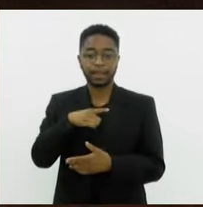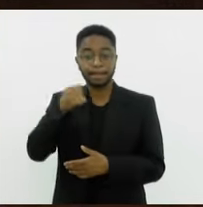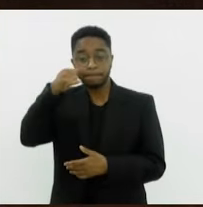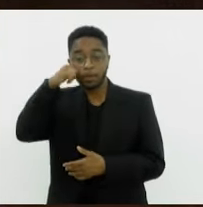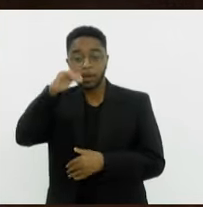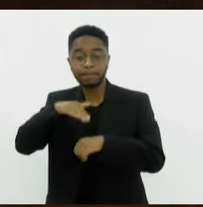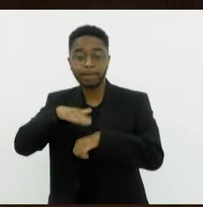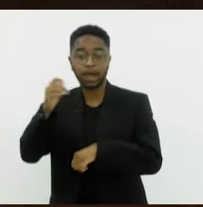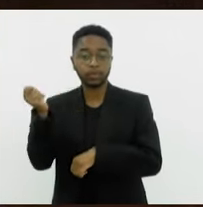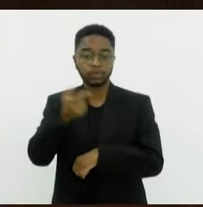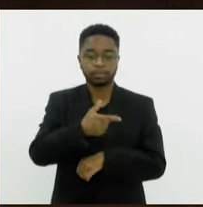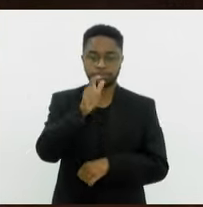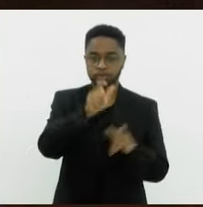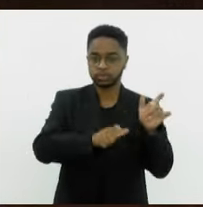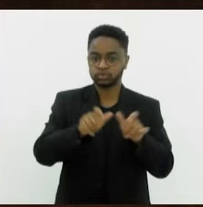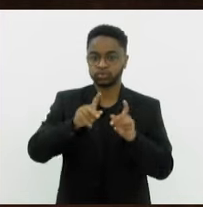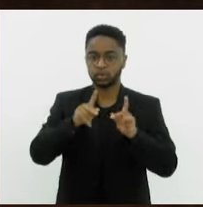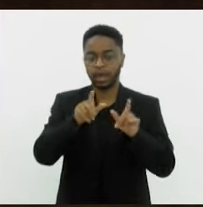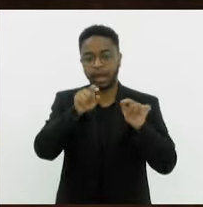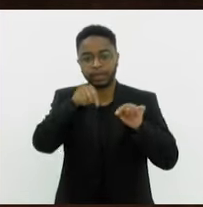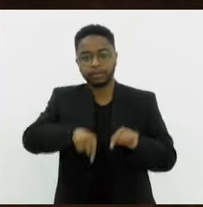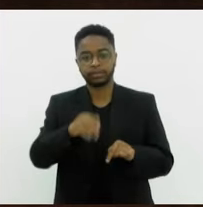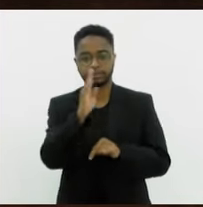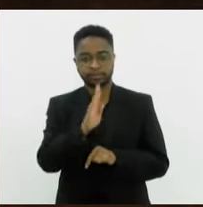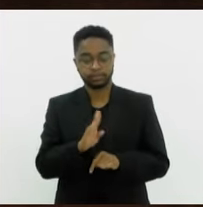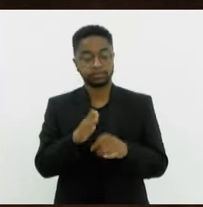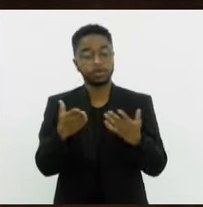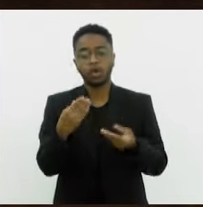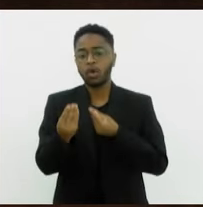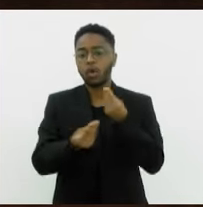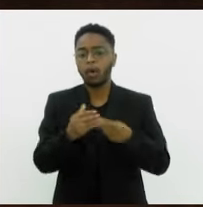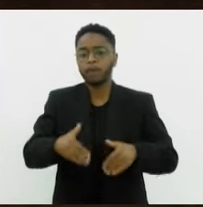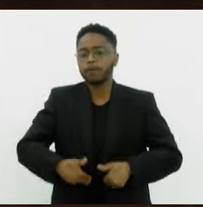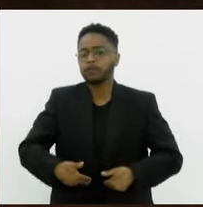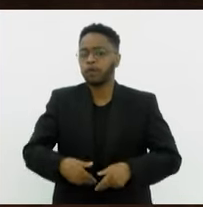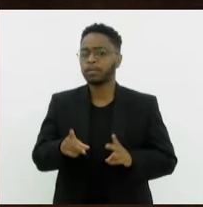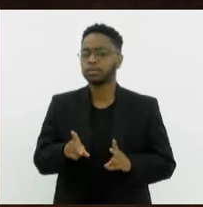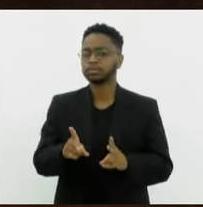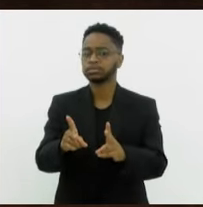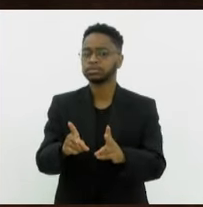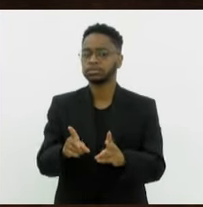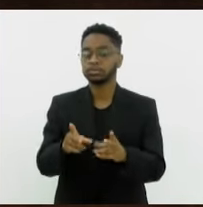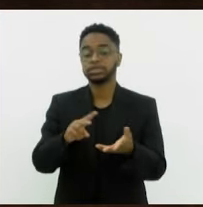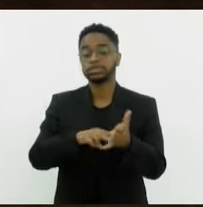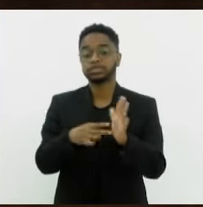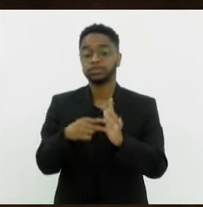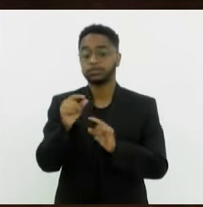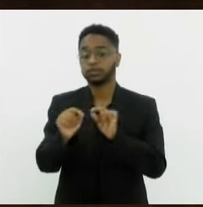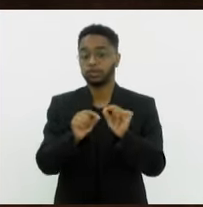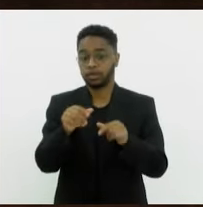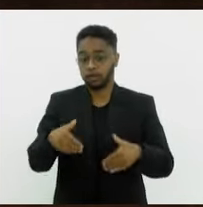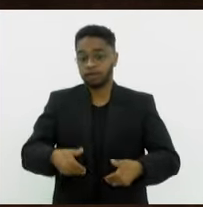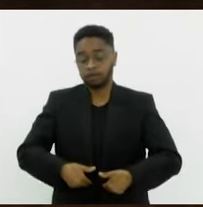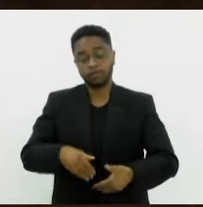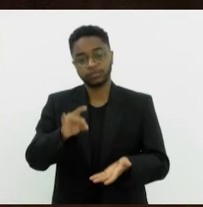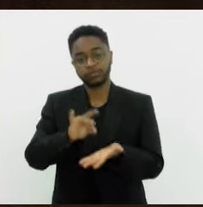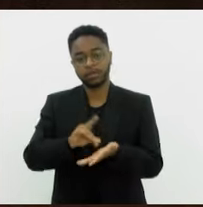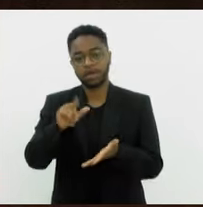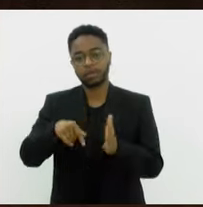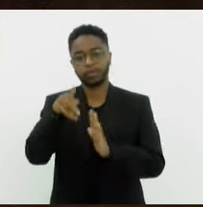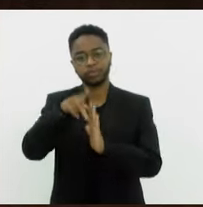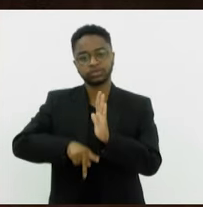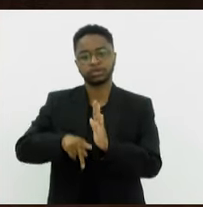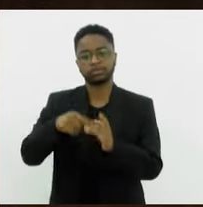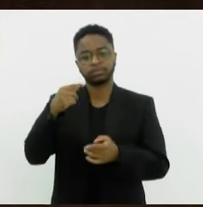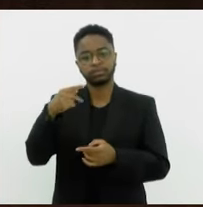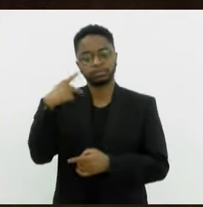que gente nesse país, e como o nosso povo ainda passa fome? Isso quer dizer que a fome é um projeto político de poder,